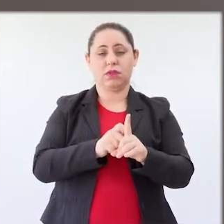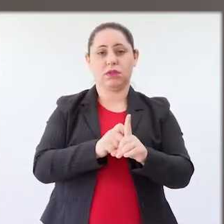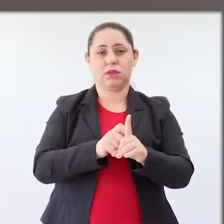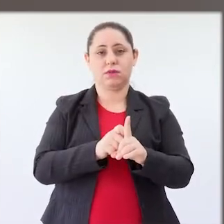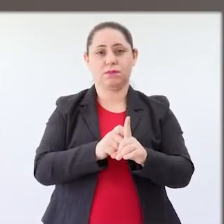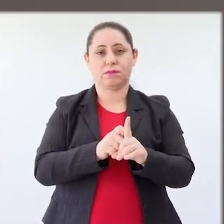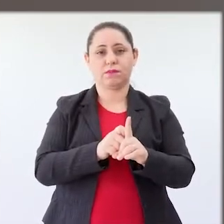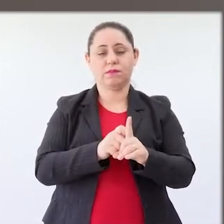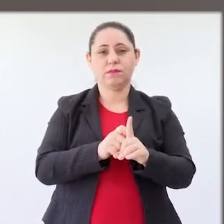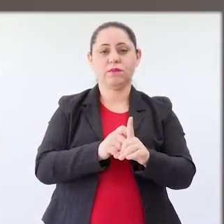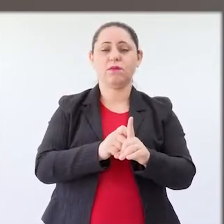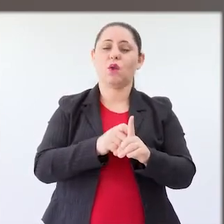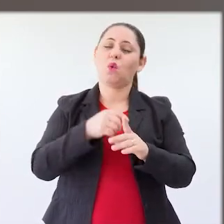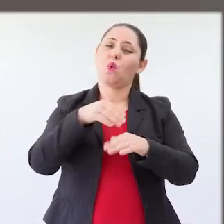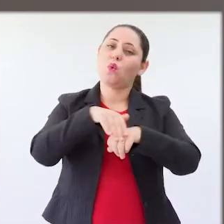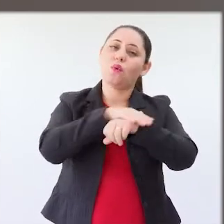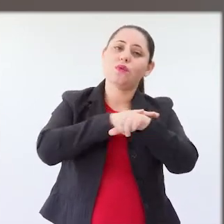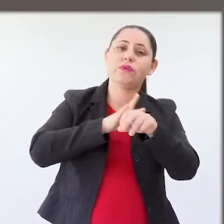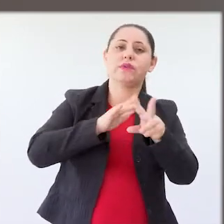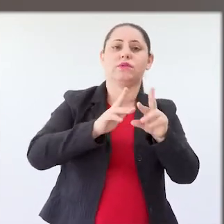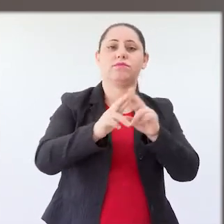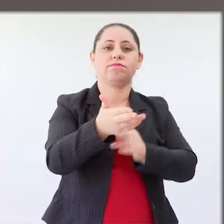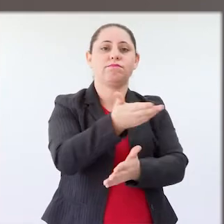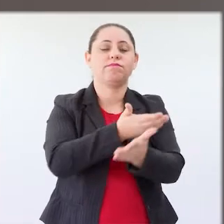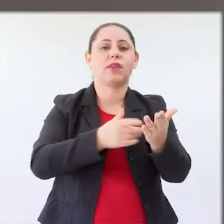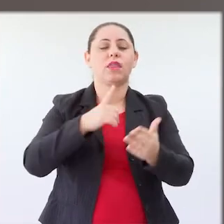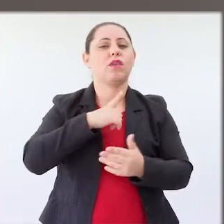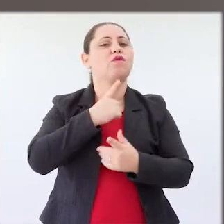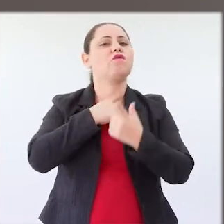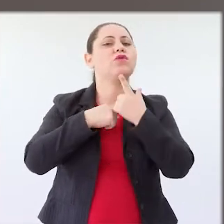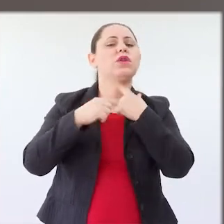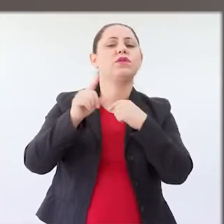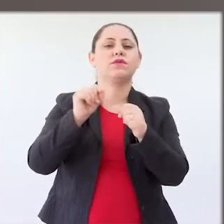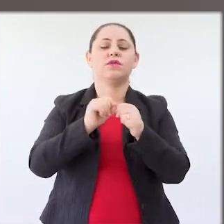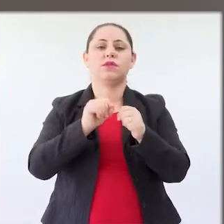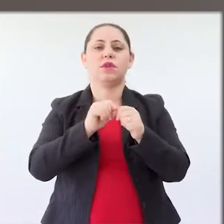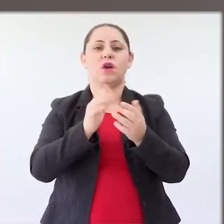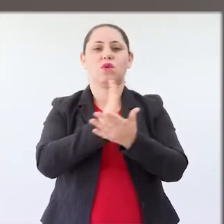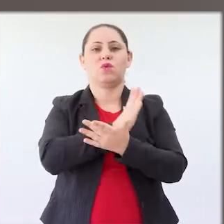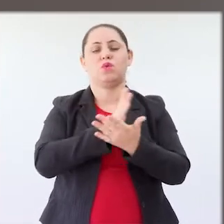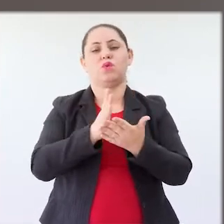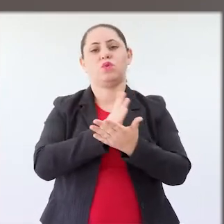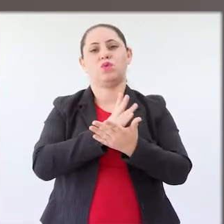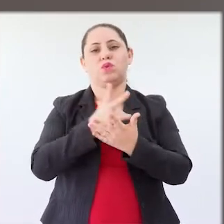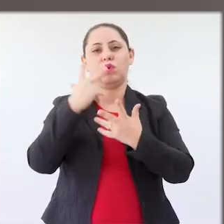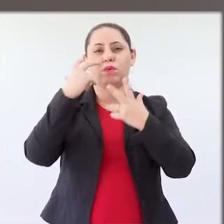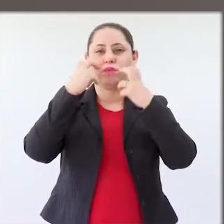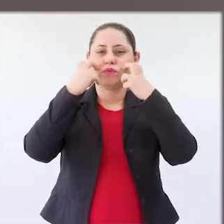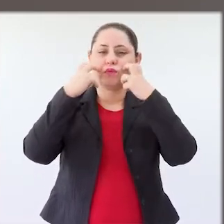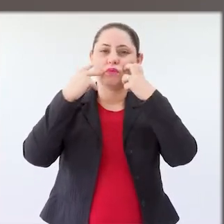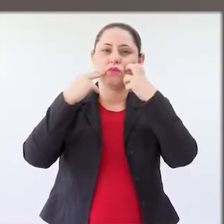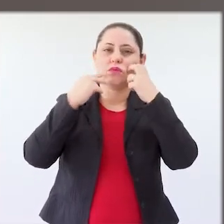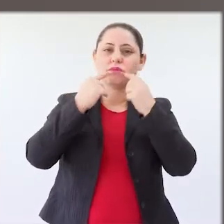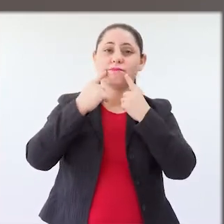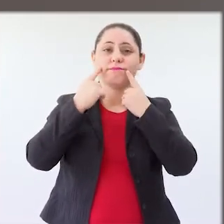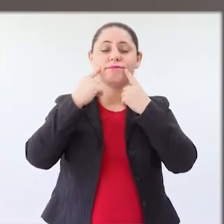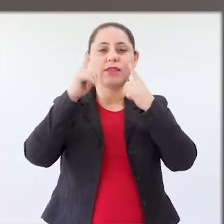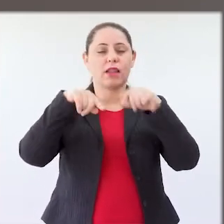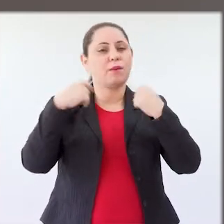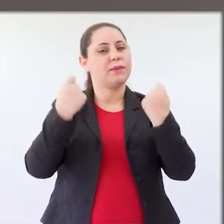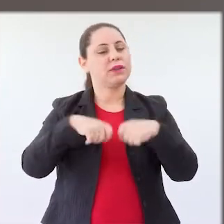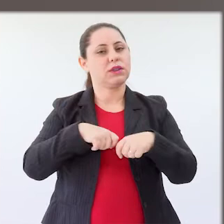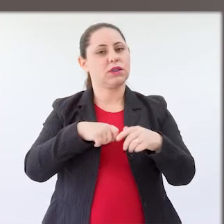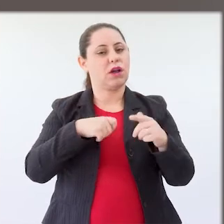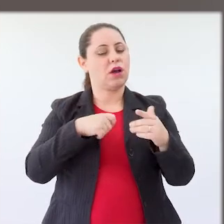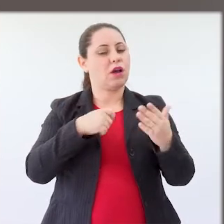3 meses, isso vai ser um diálogo abordado depois. Se ela tem muita vontade de fazer algum tipo de procedimento, tem que